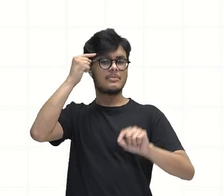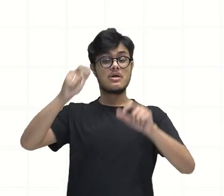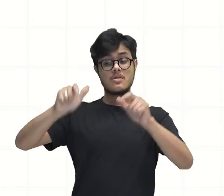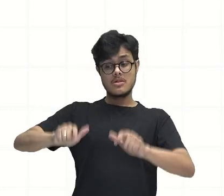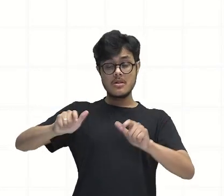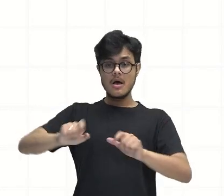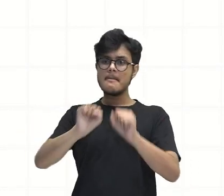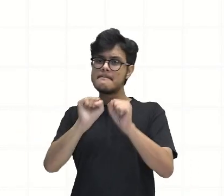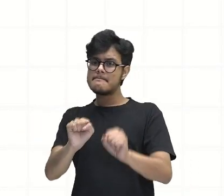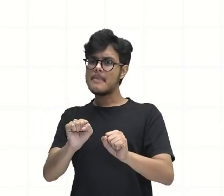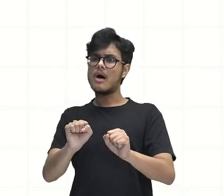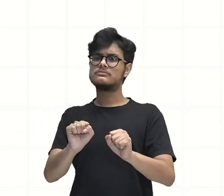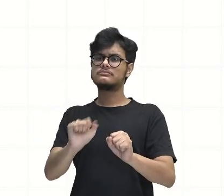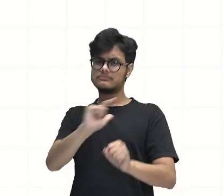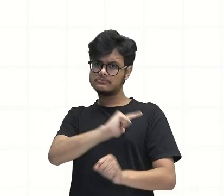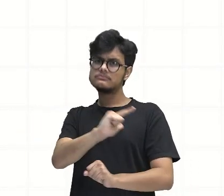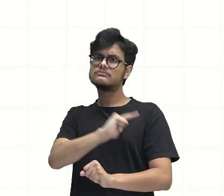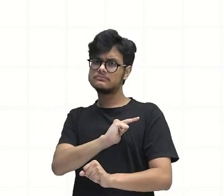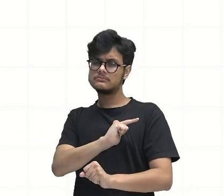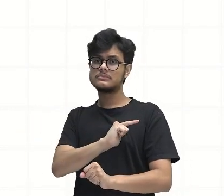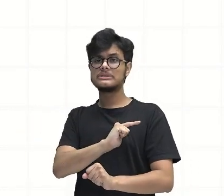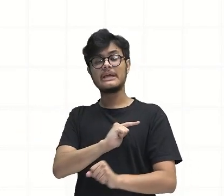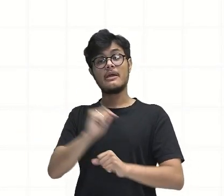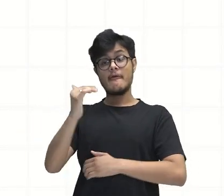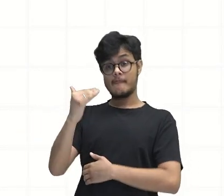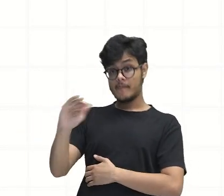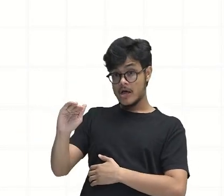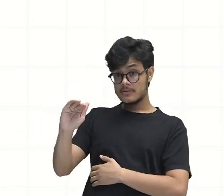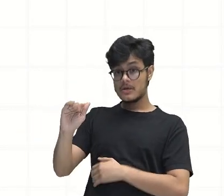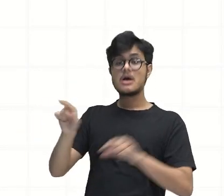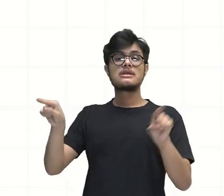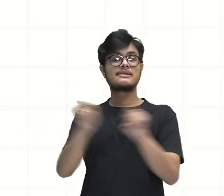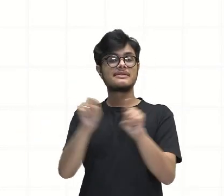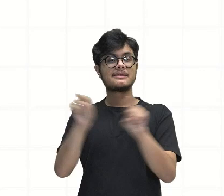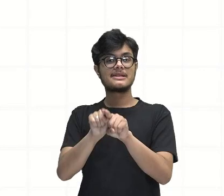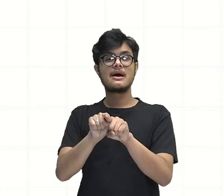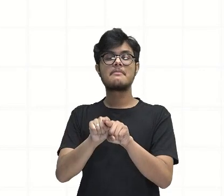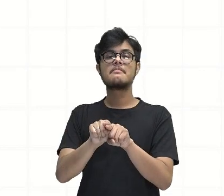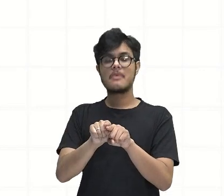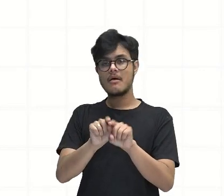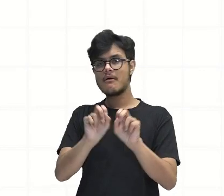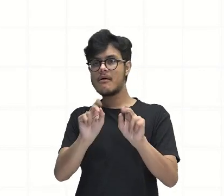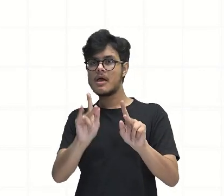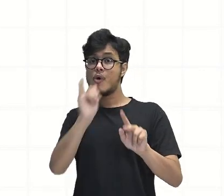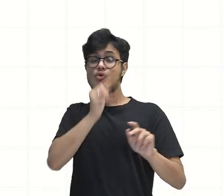nós podemos trabalhar com elas tanto na forma de fração quanto na forma de